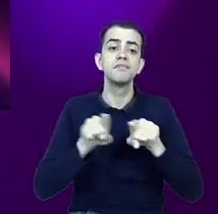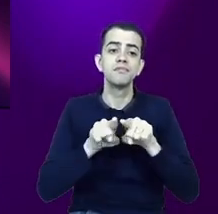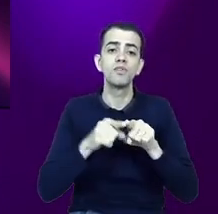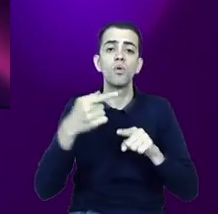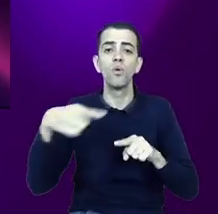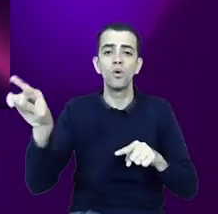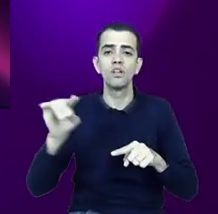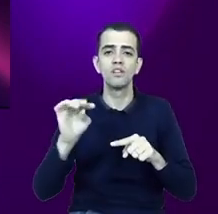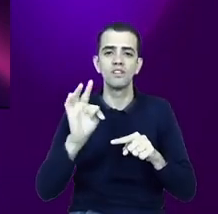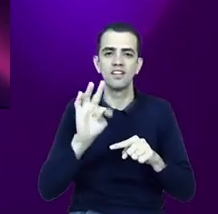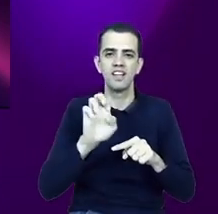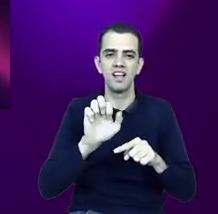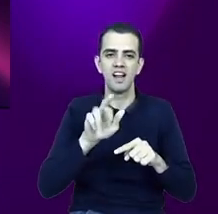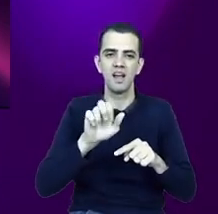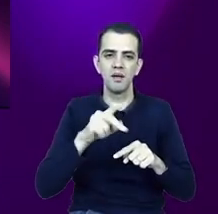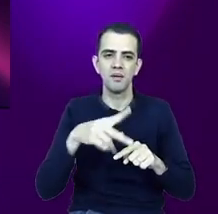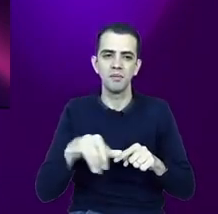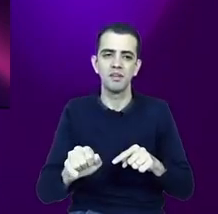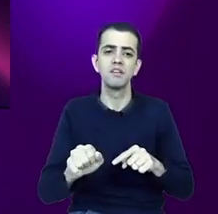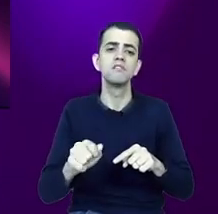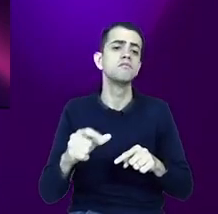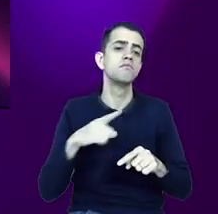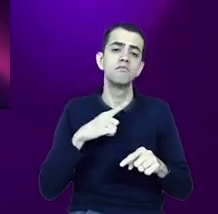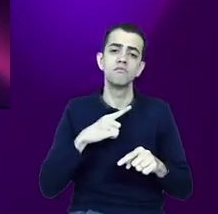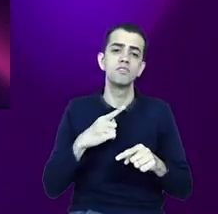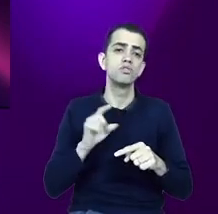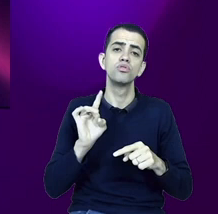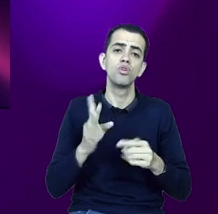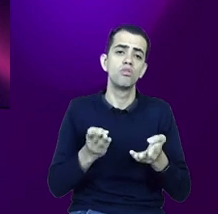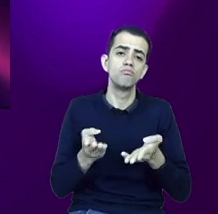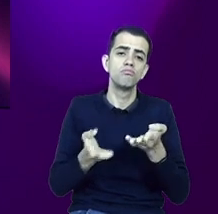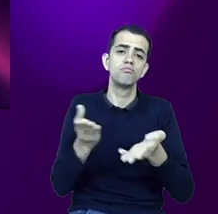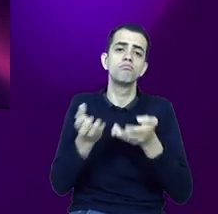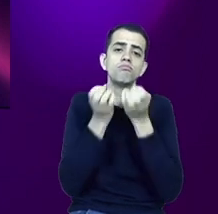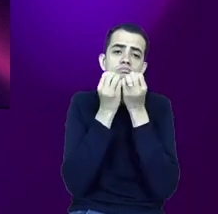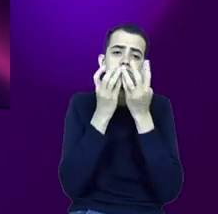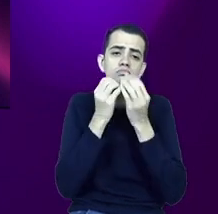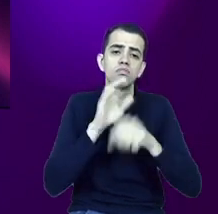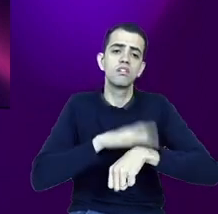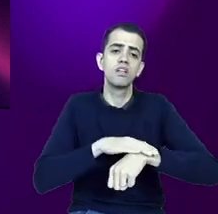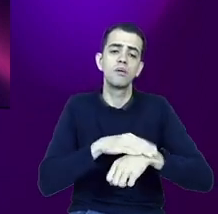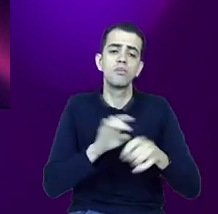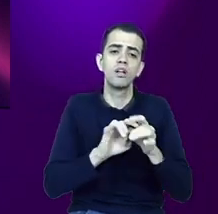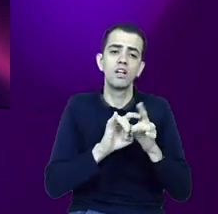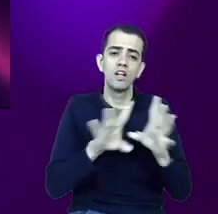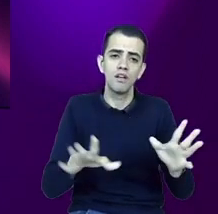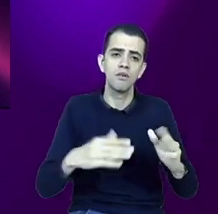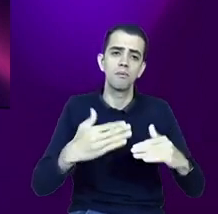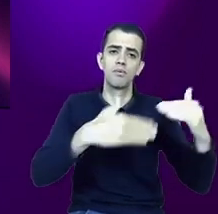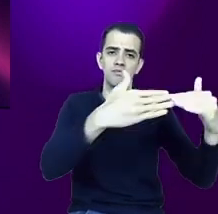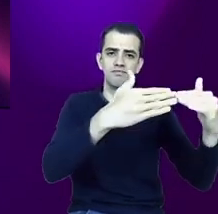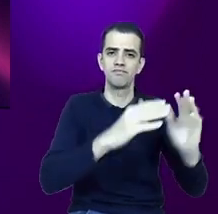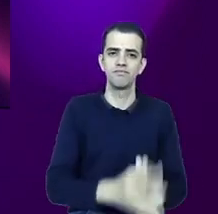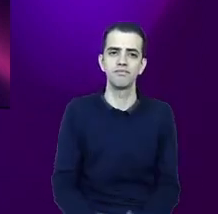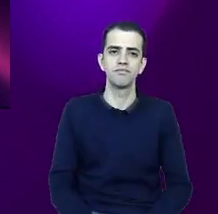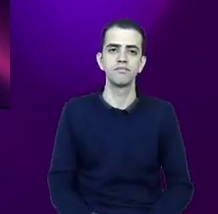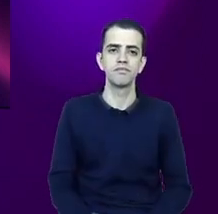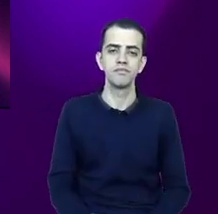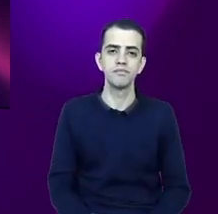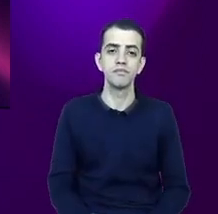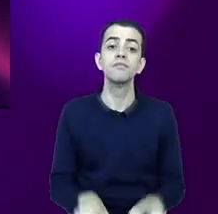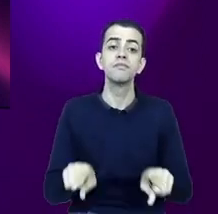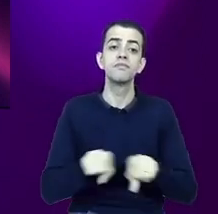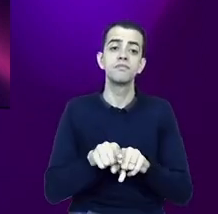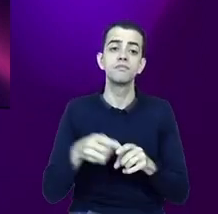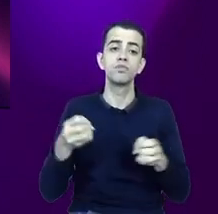como o bevacizumab, têm apenas um benefício com relação ao tempo livre de progressão, e as